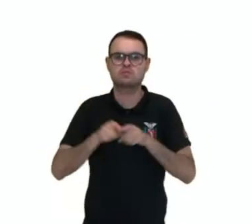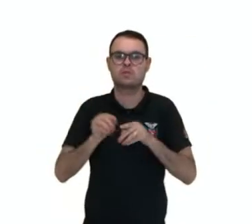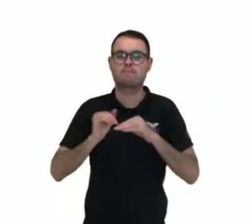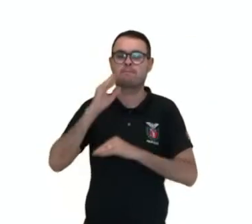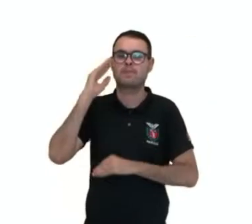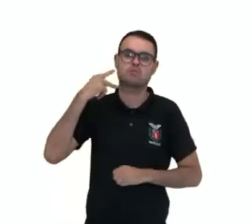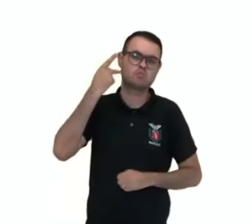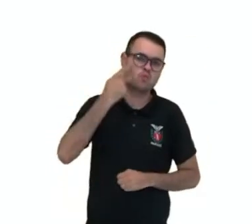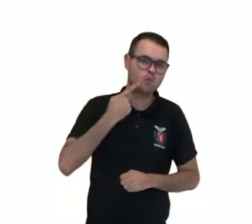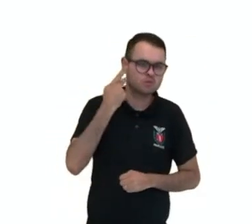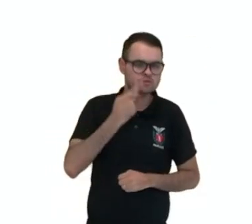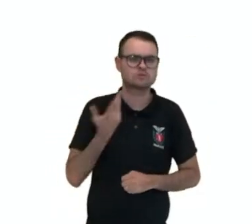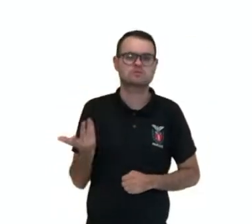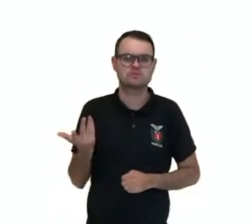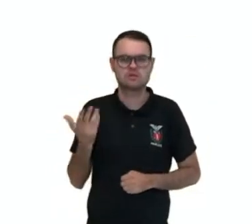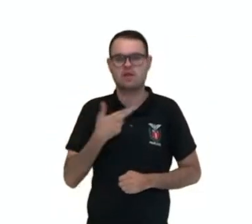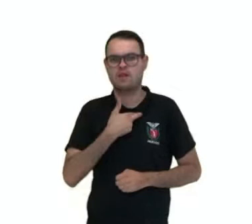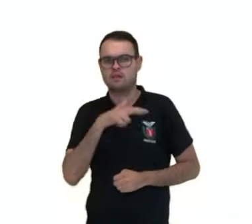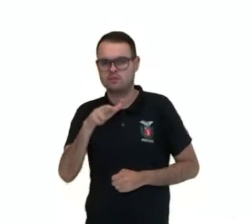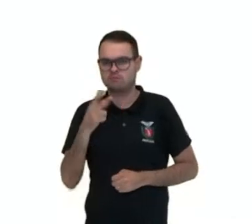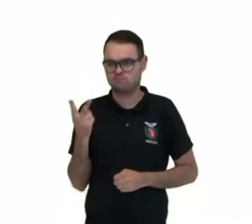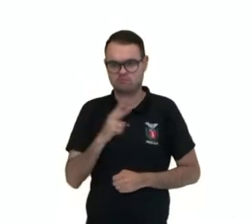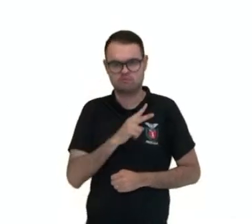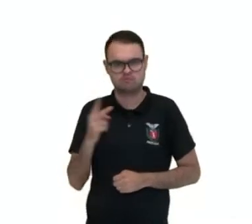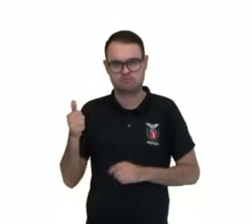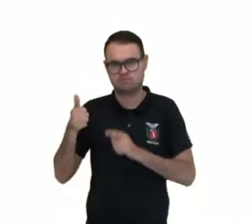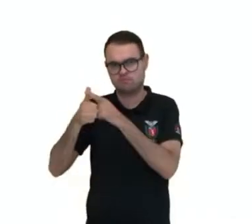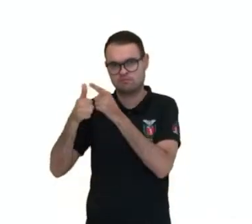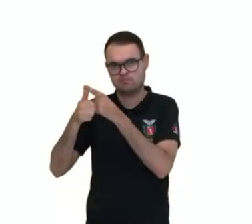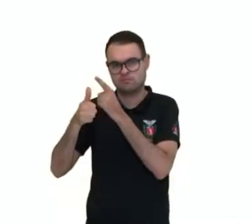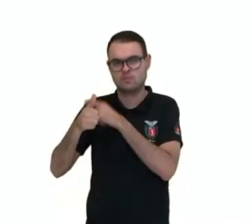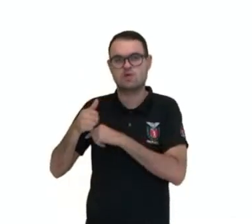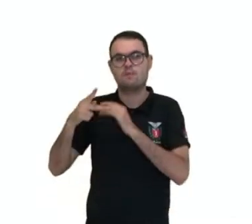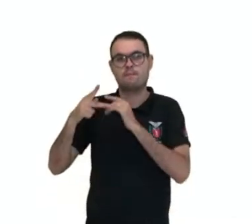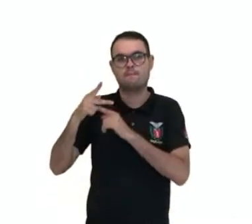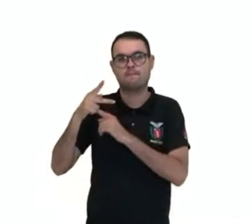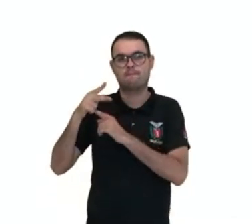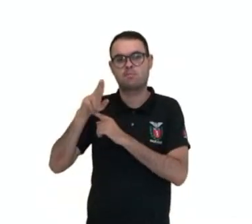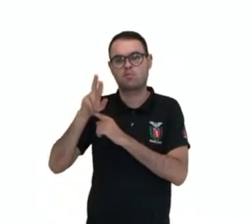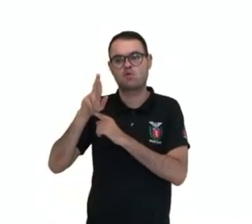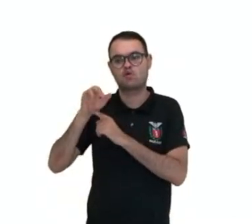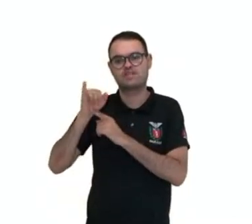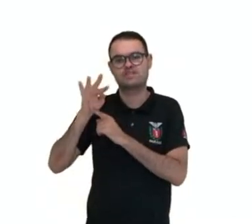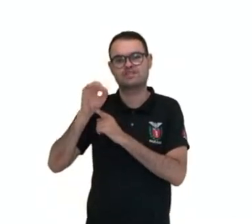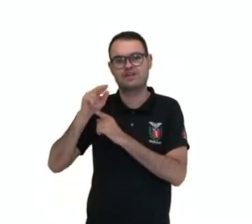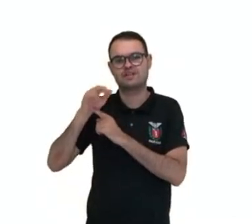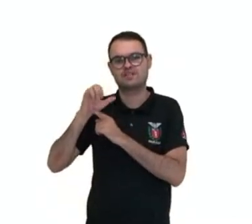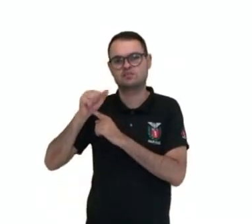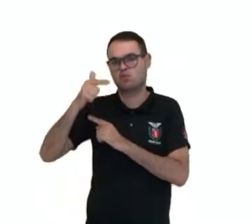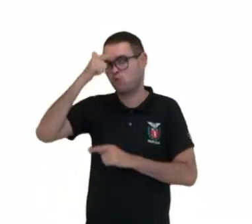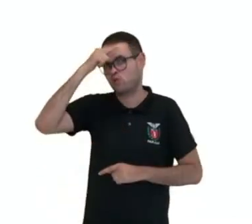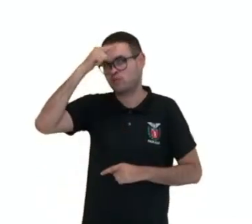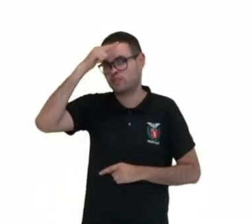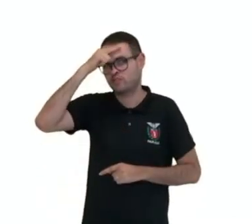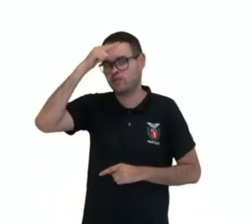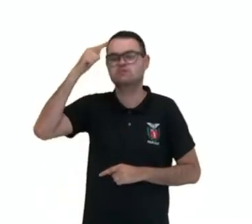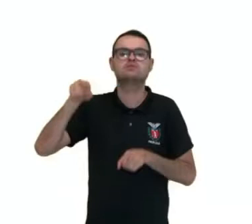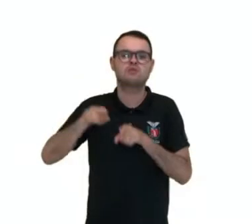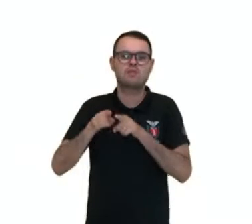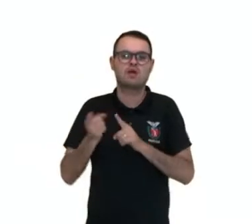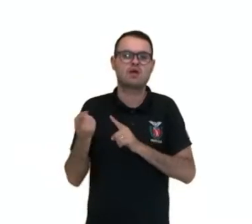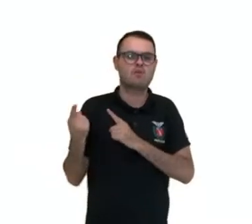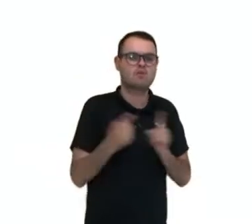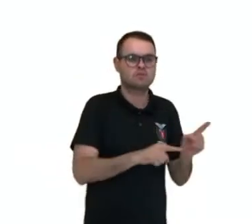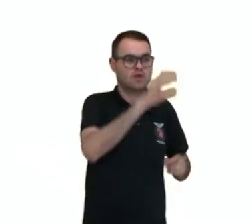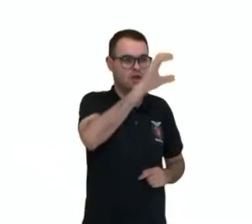política e religiosa. Primeira coisa, o puritanismo, que era uma religião protestante e que, ao contrário da